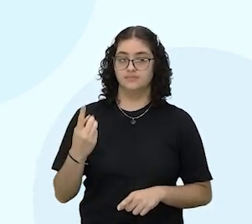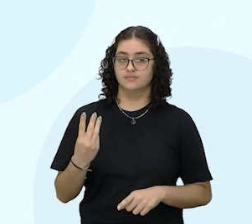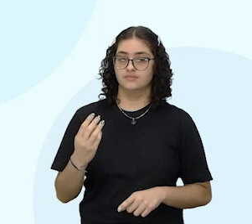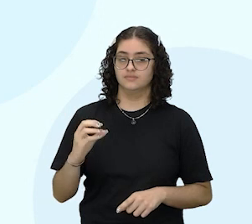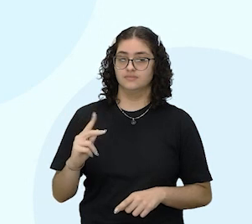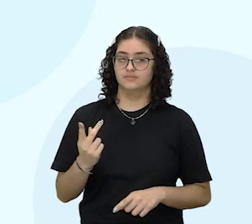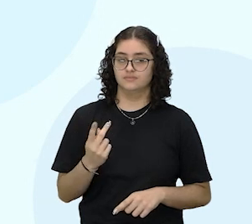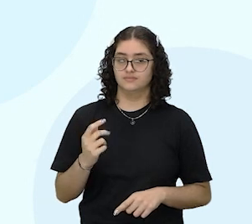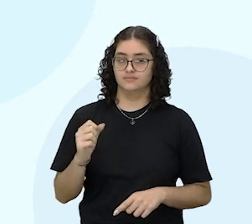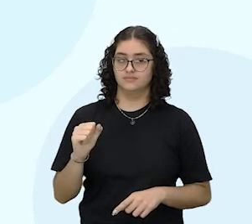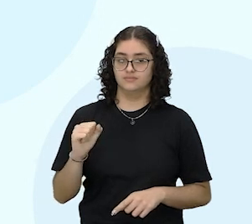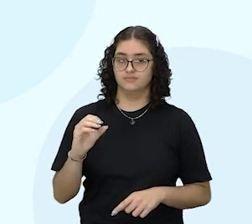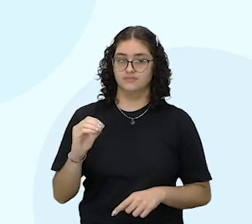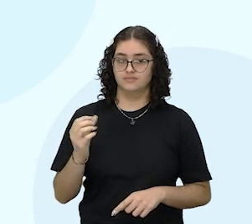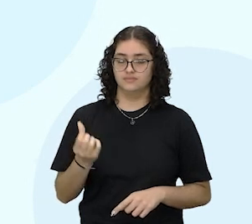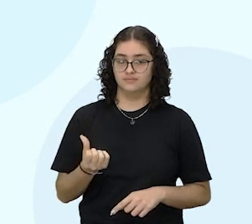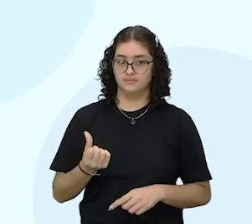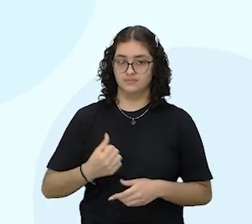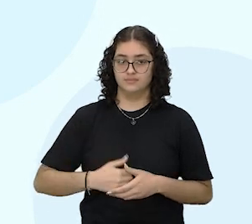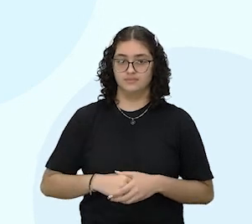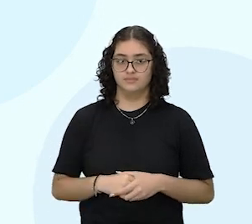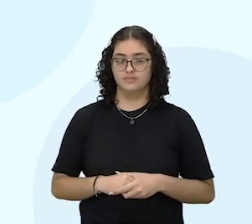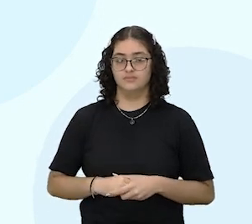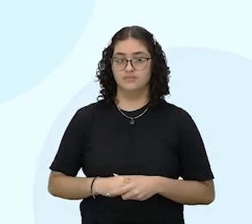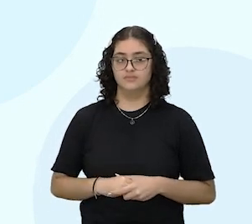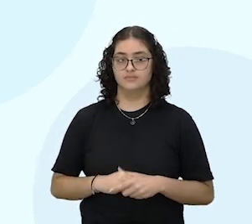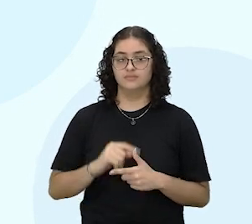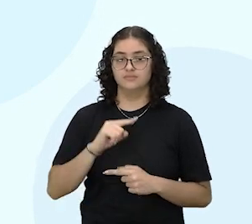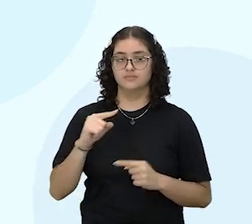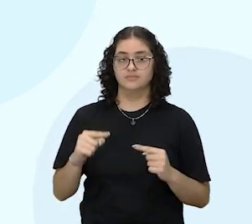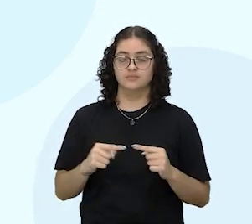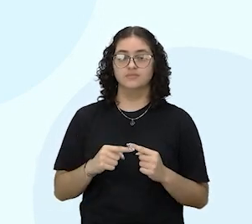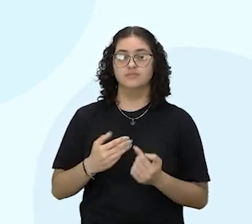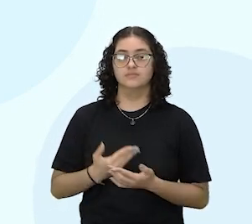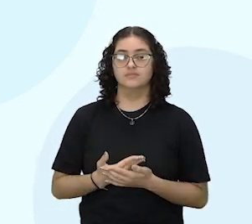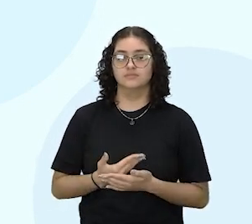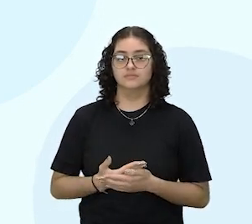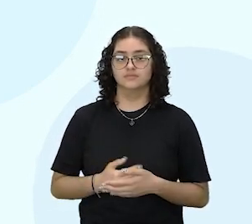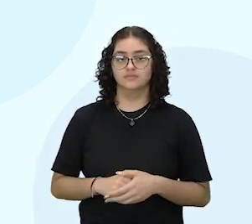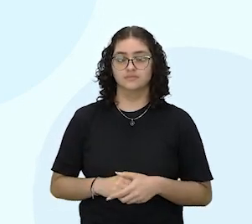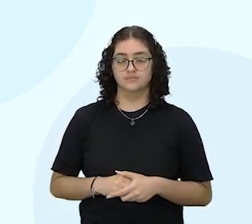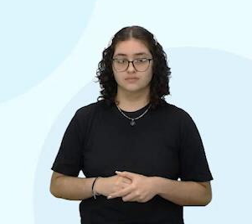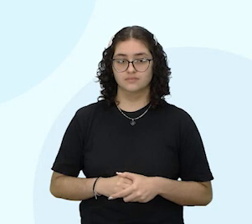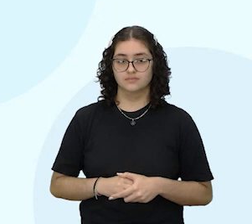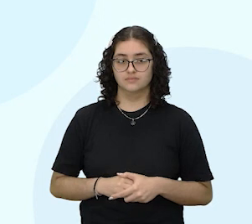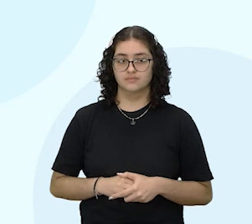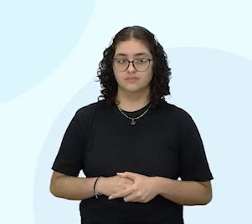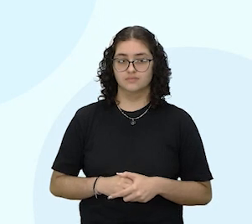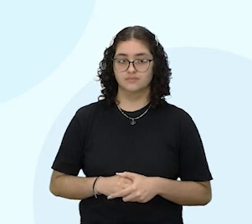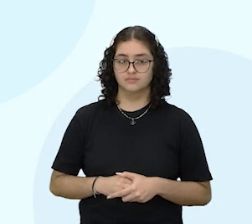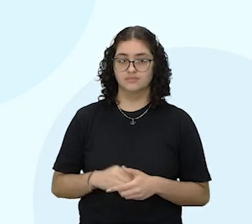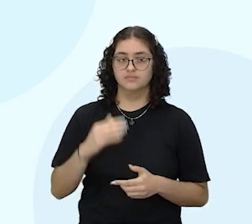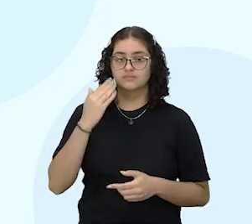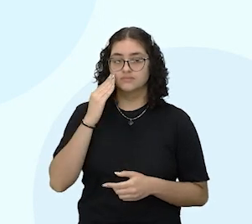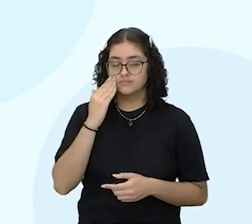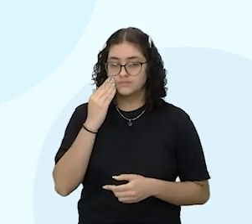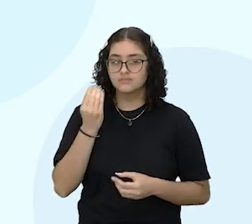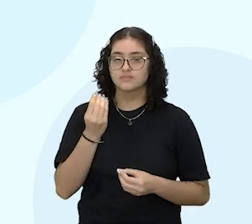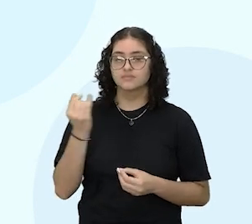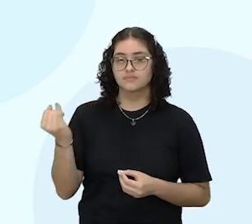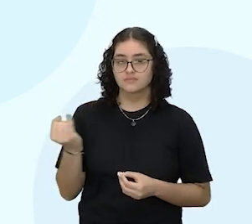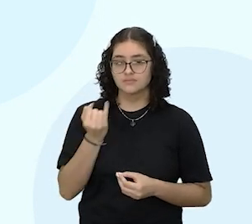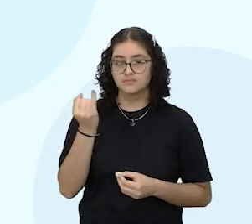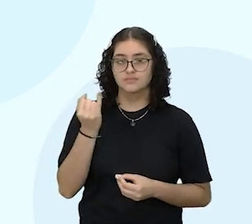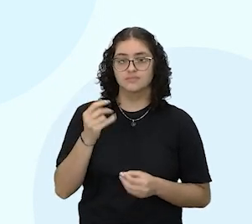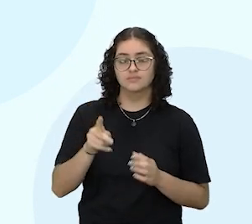CHS 606. E o objetivo da nossa aula seria então aí compreender a importância